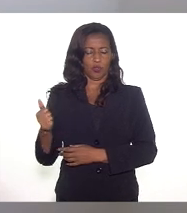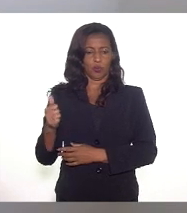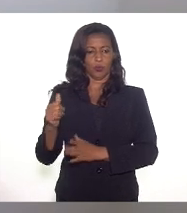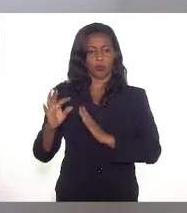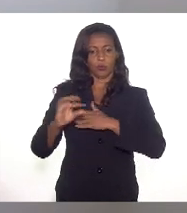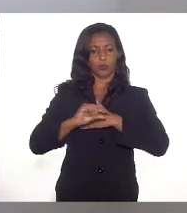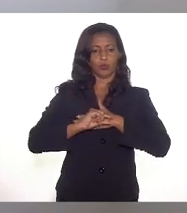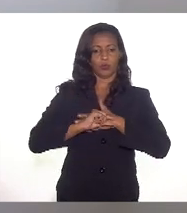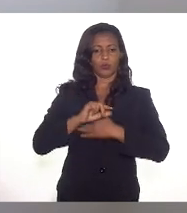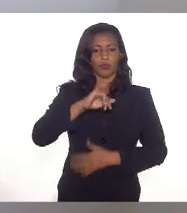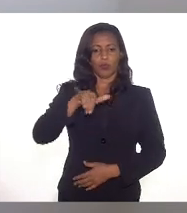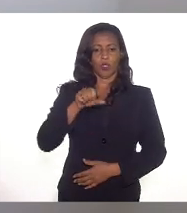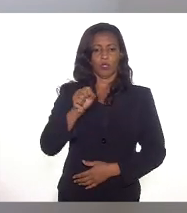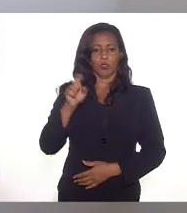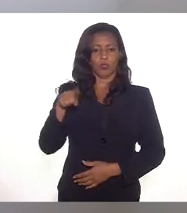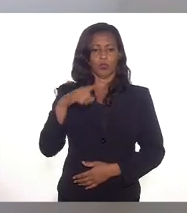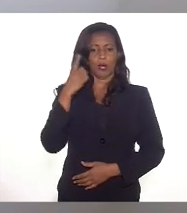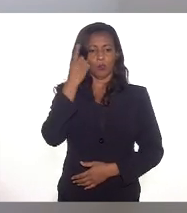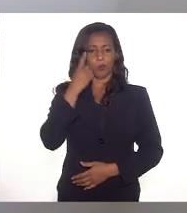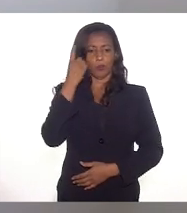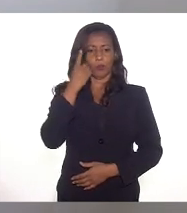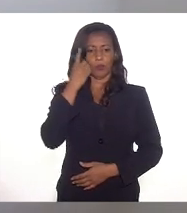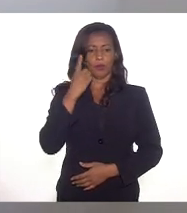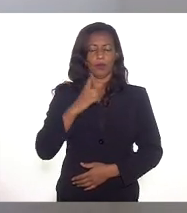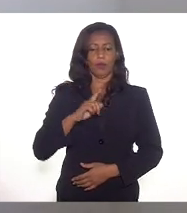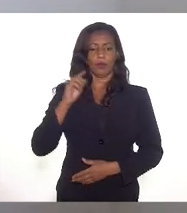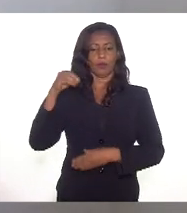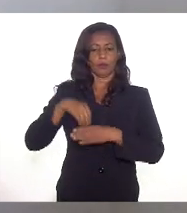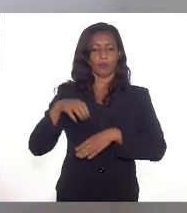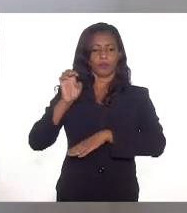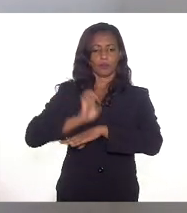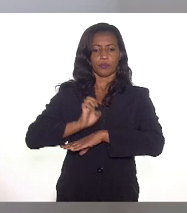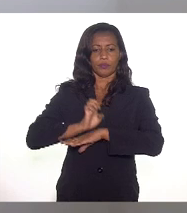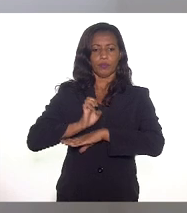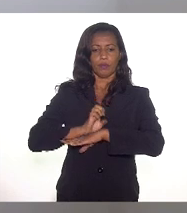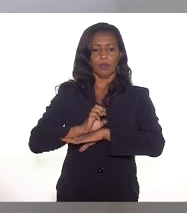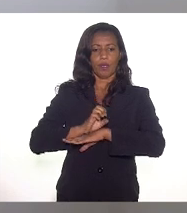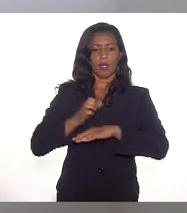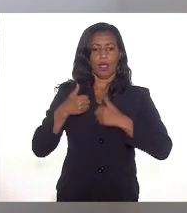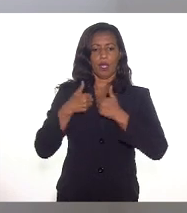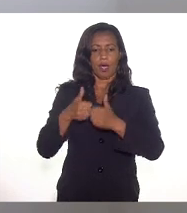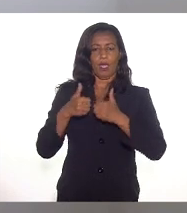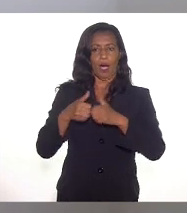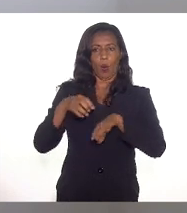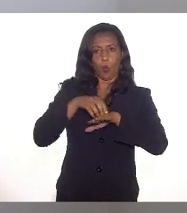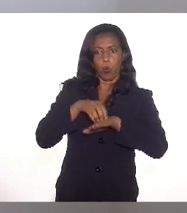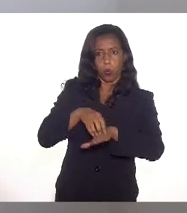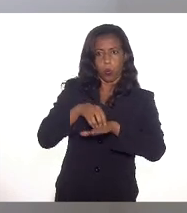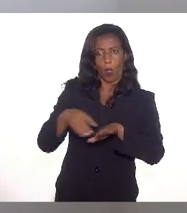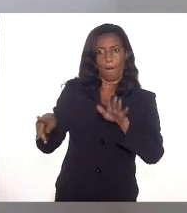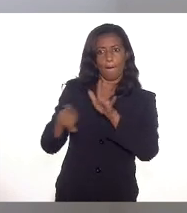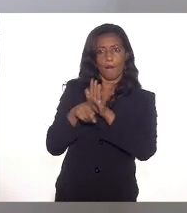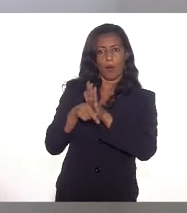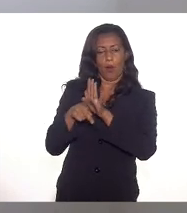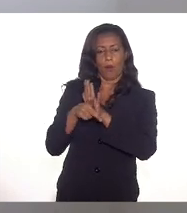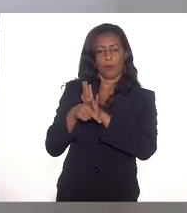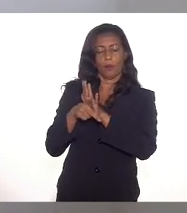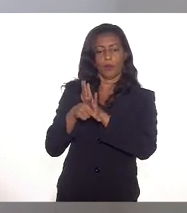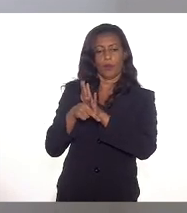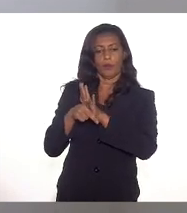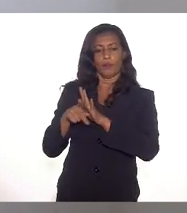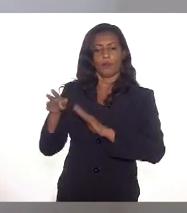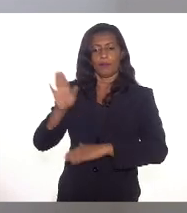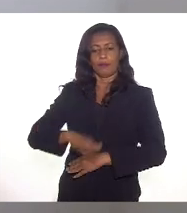deputado José Elton José, que institui no âmbito do Estado do Rio de Janeiro a Patrulha Protetora dos Direitos da Criança, do Adolescente e da Outras